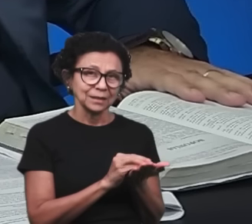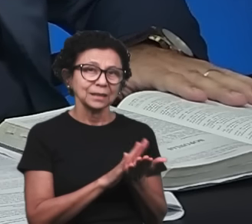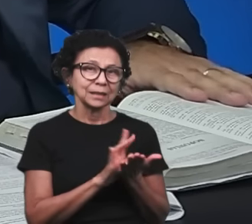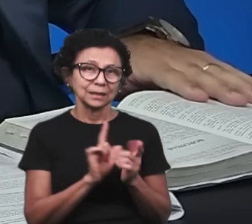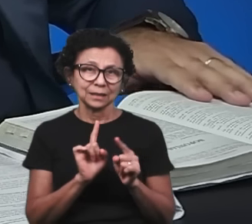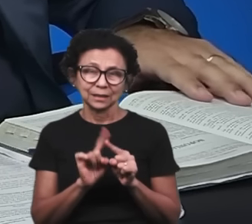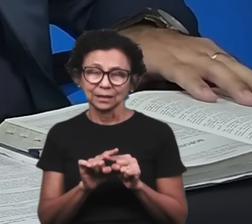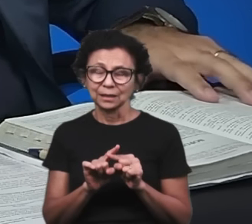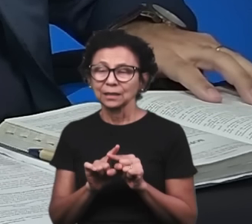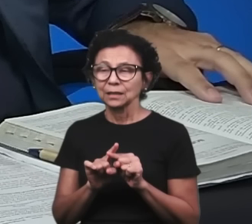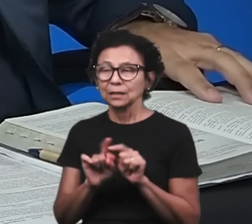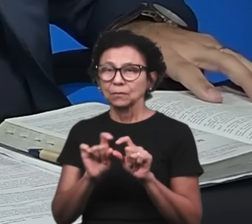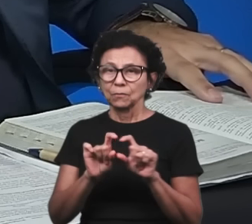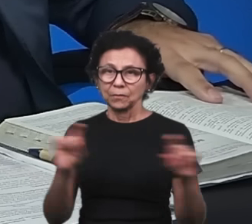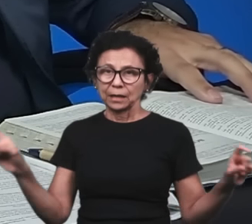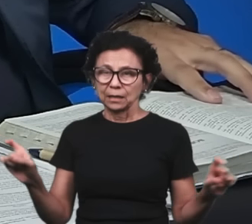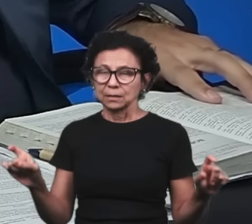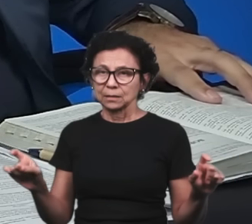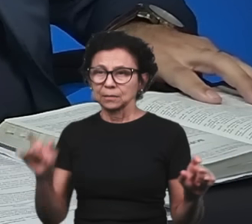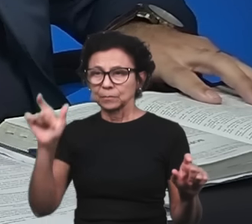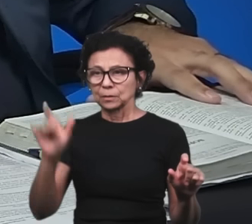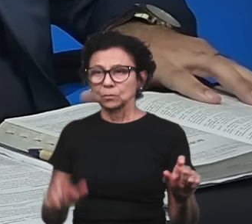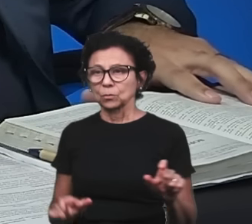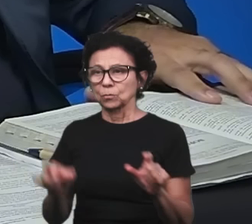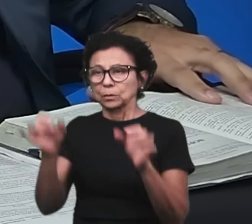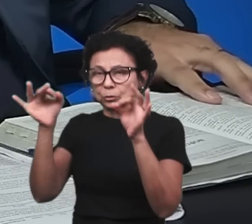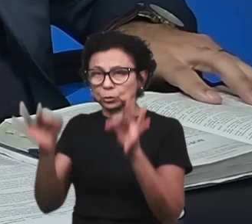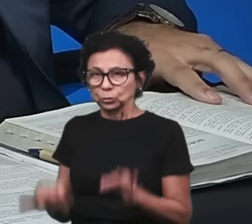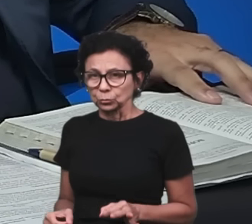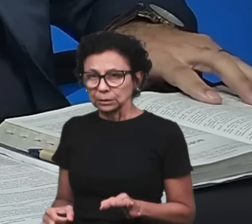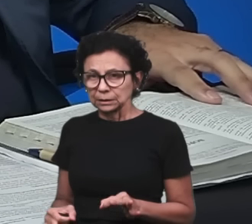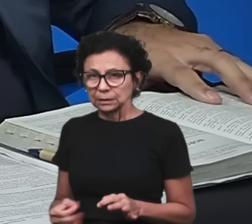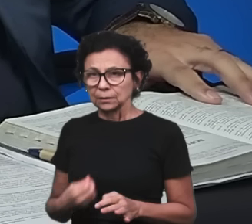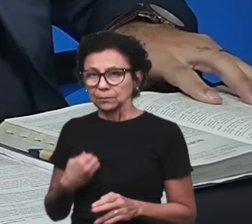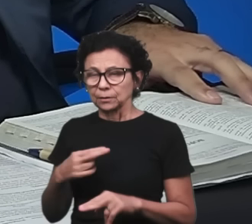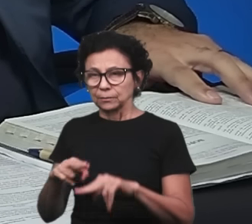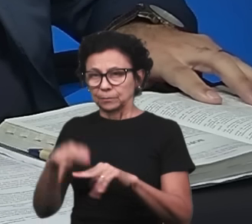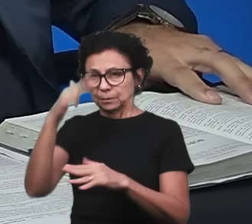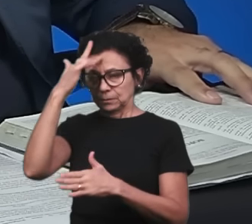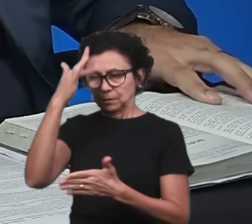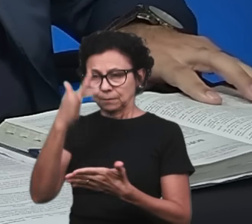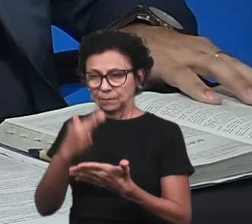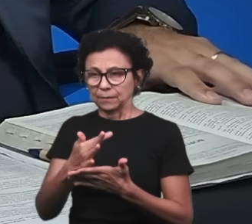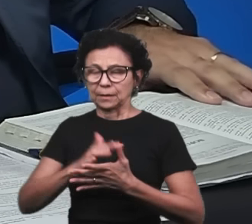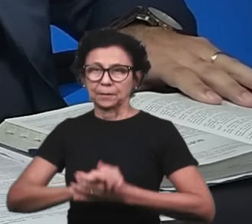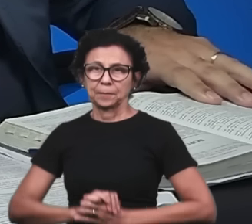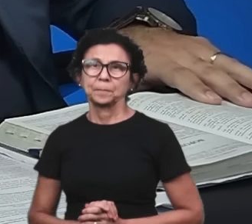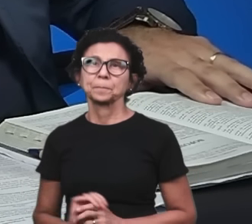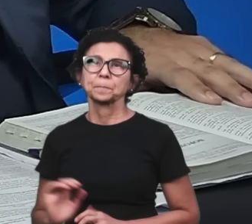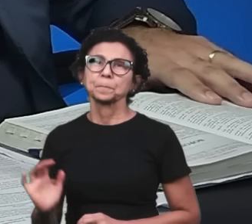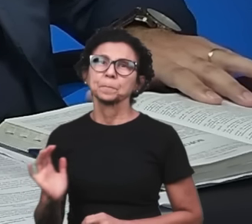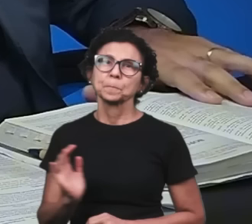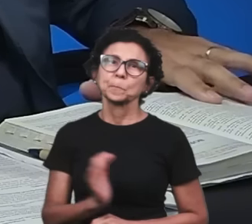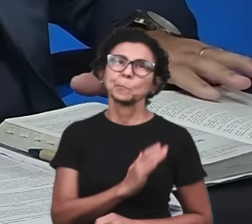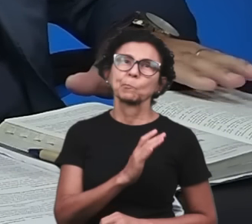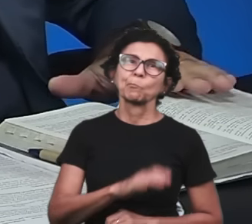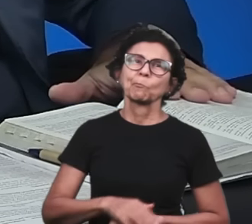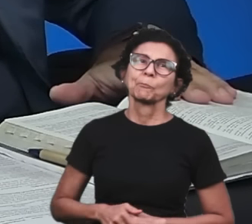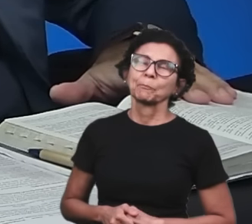fé. E o versículo 2 do capítulo 3, a palavra diz assim, ouvi, Senhor, a